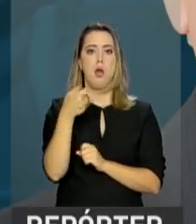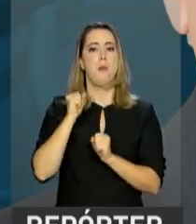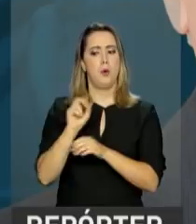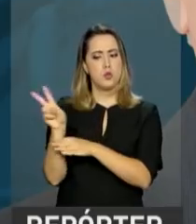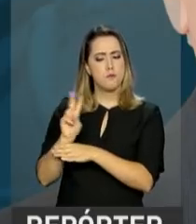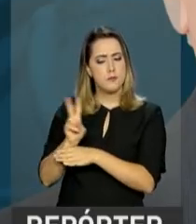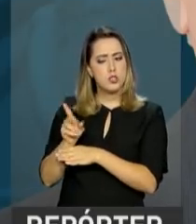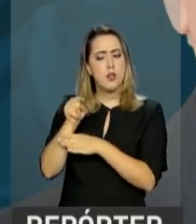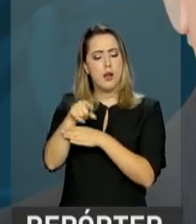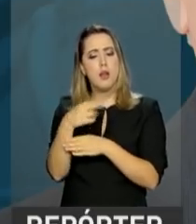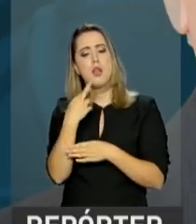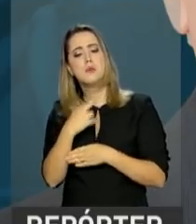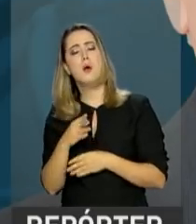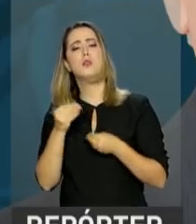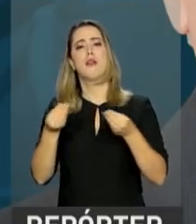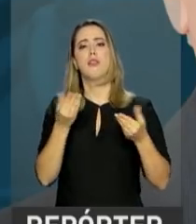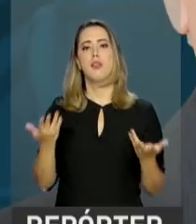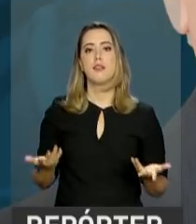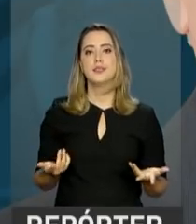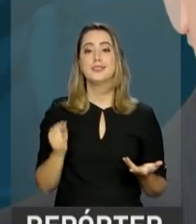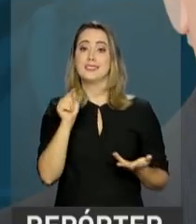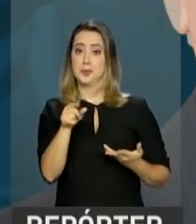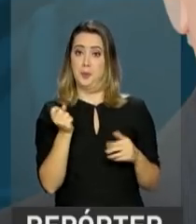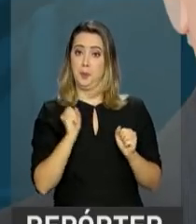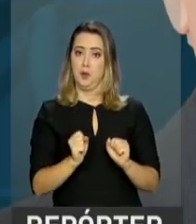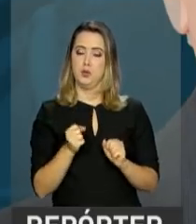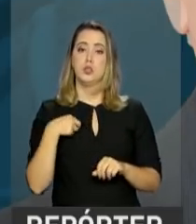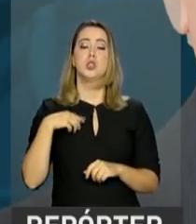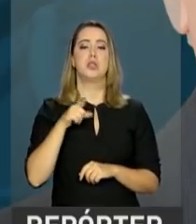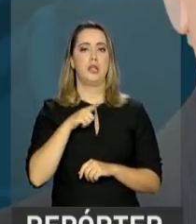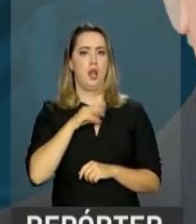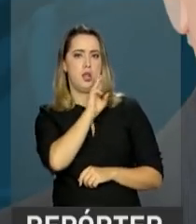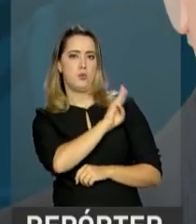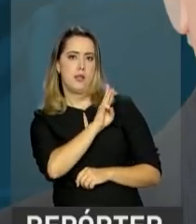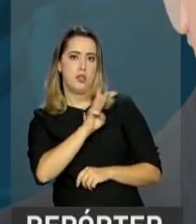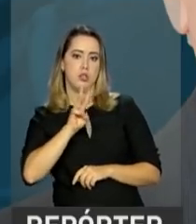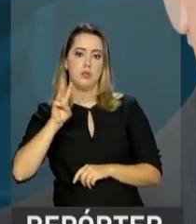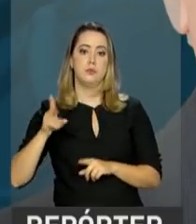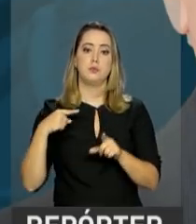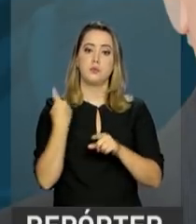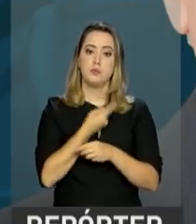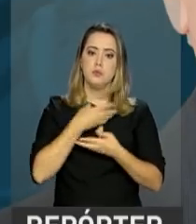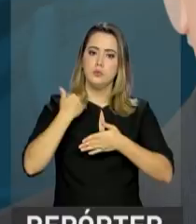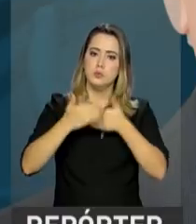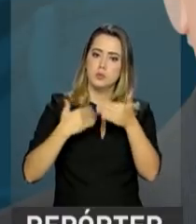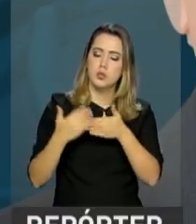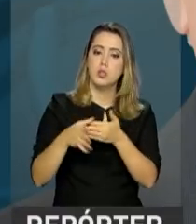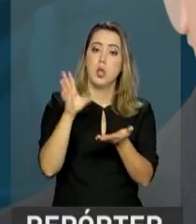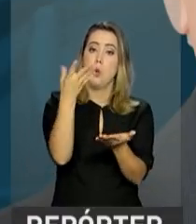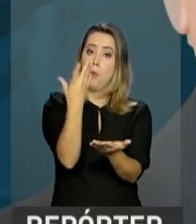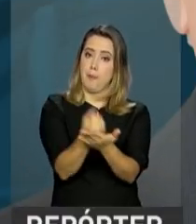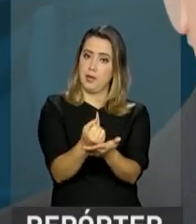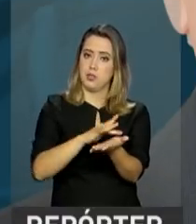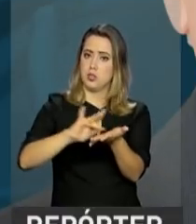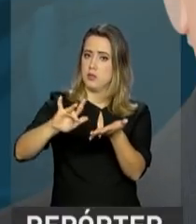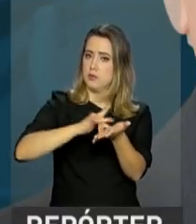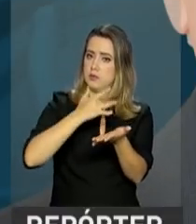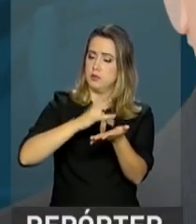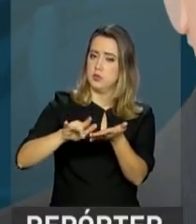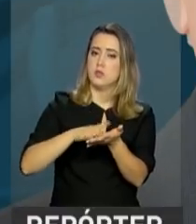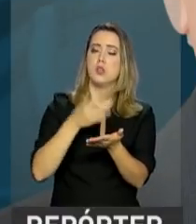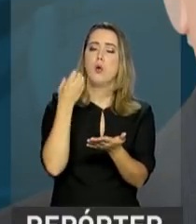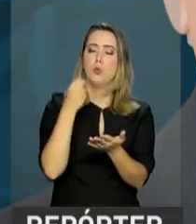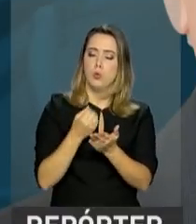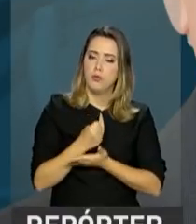cobrar os resultados nós fizemos uma página na internet e desenvolvemos um aplicativo onde estão